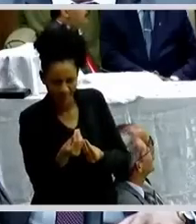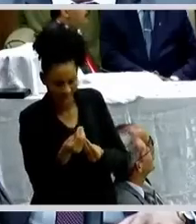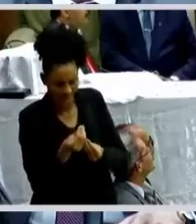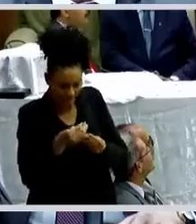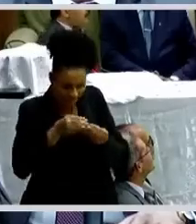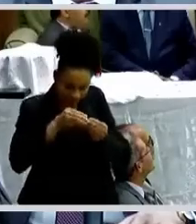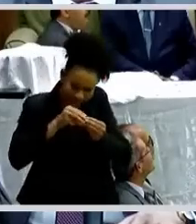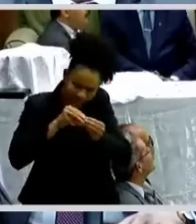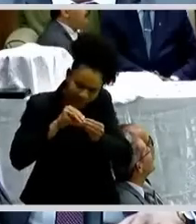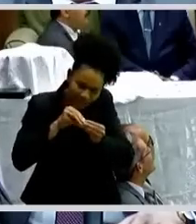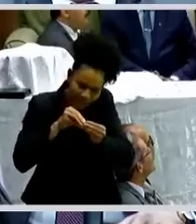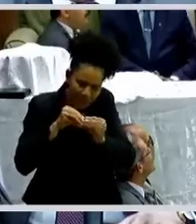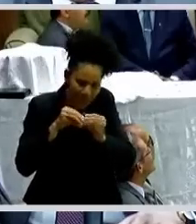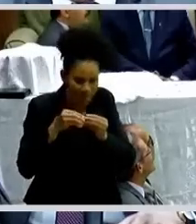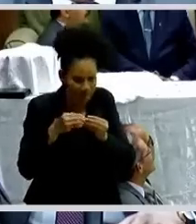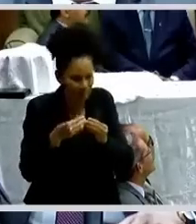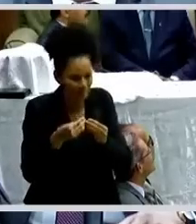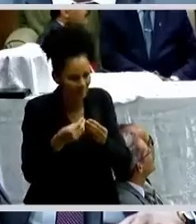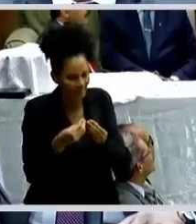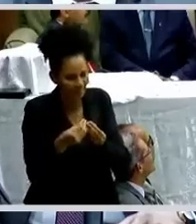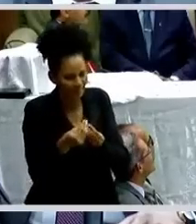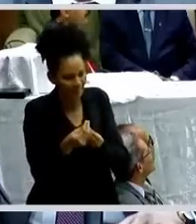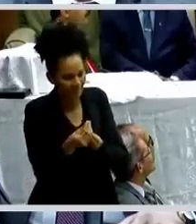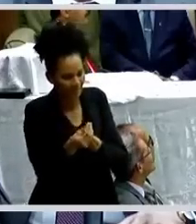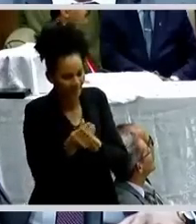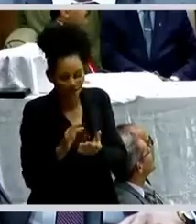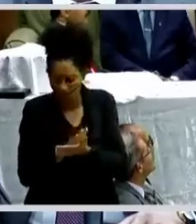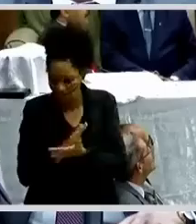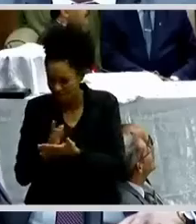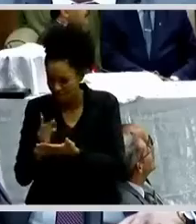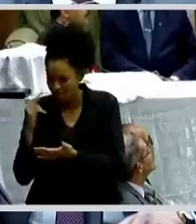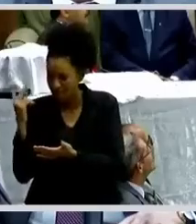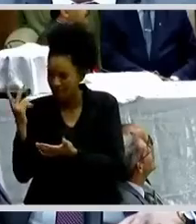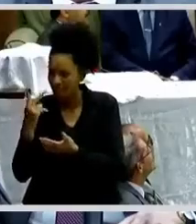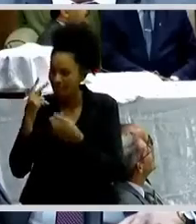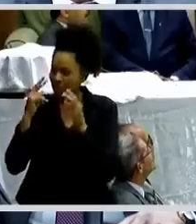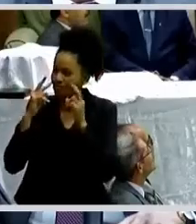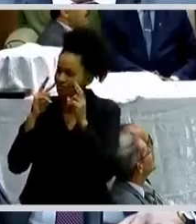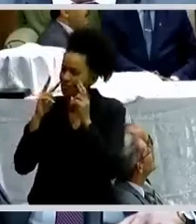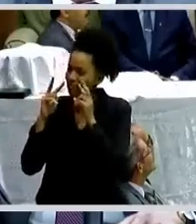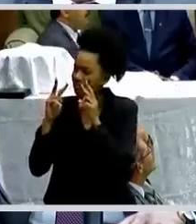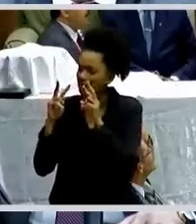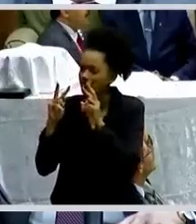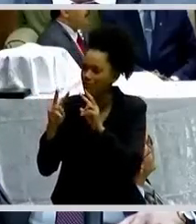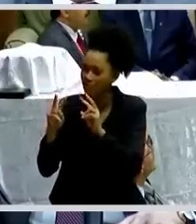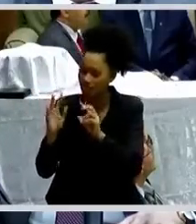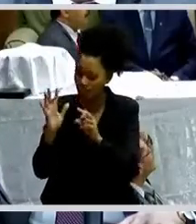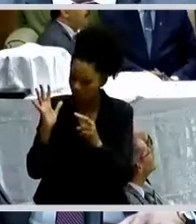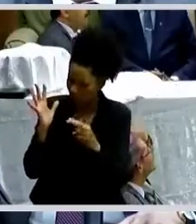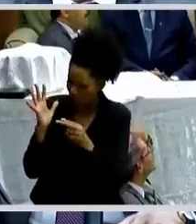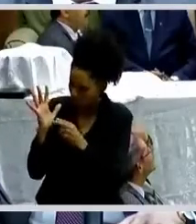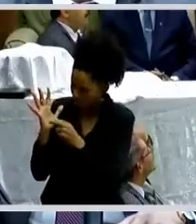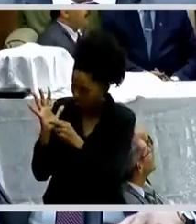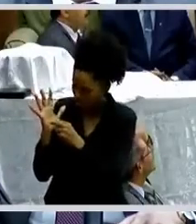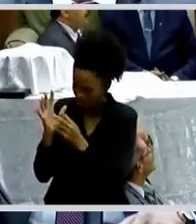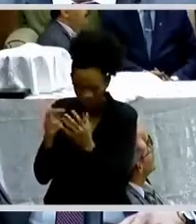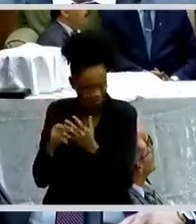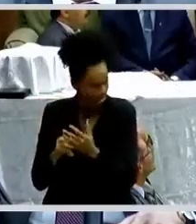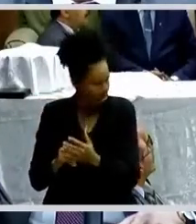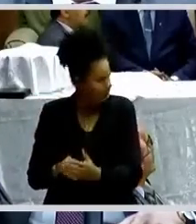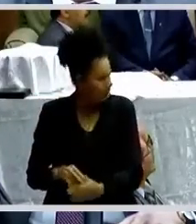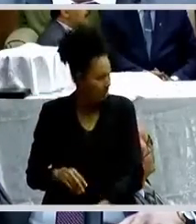no partir do pão. Alguns historiadores dizem que eles viram o grampo, o buraco na mão de Jesus, olharam para o outro e